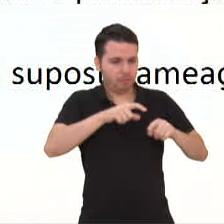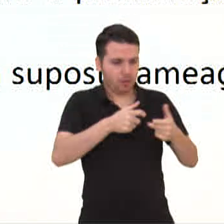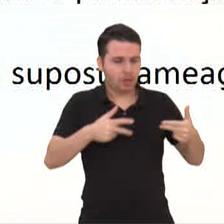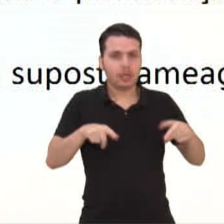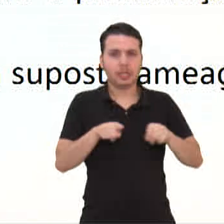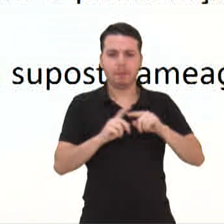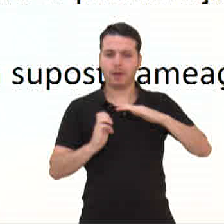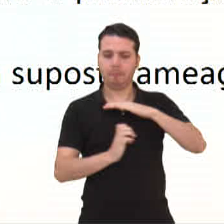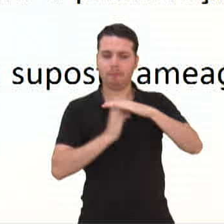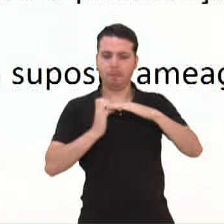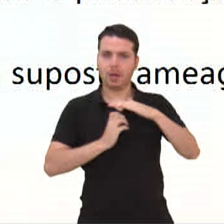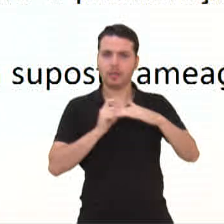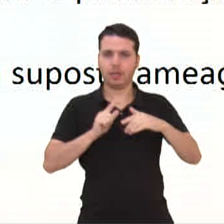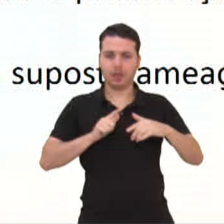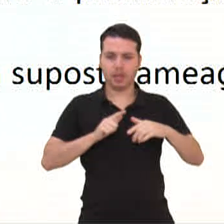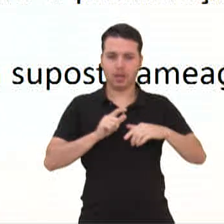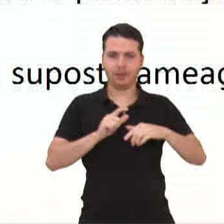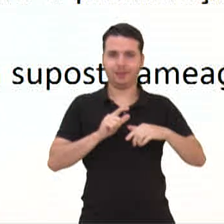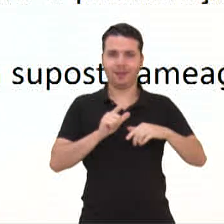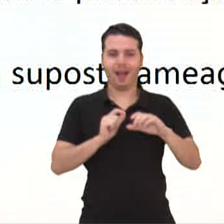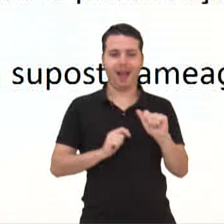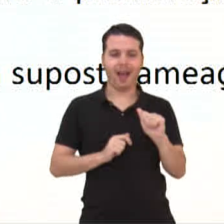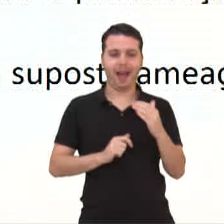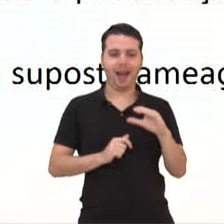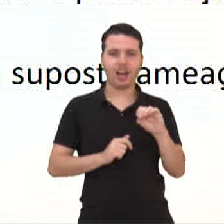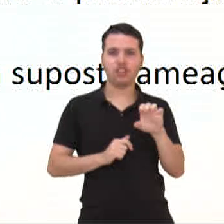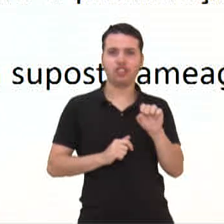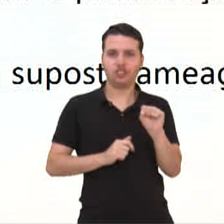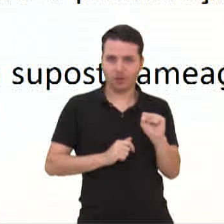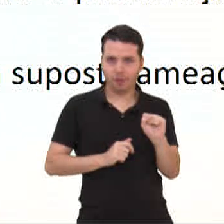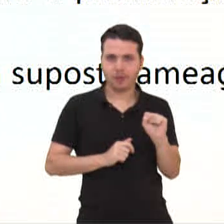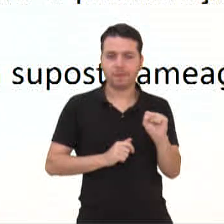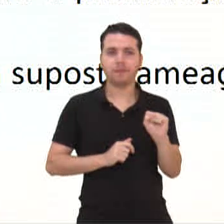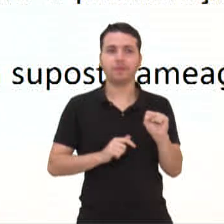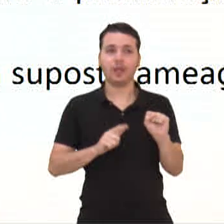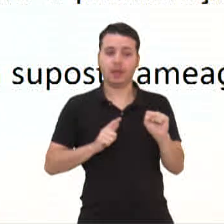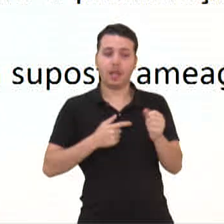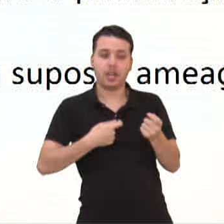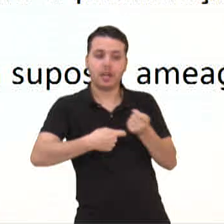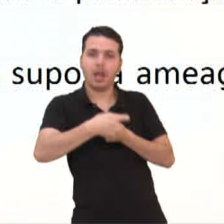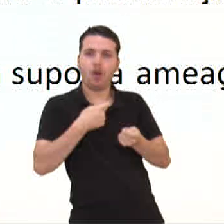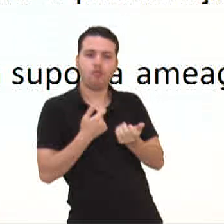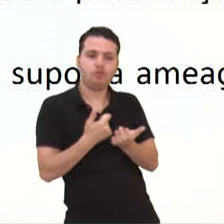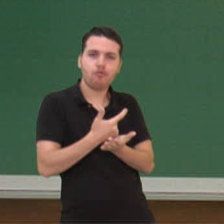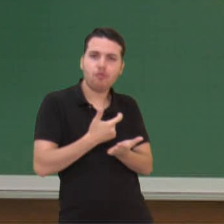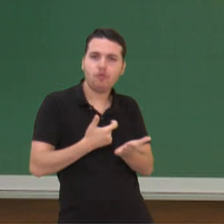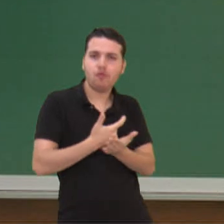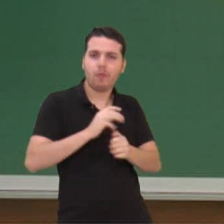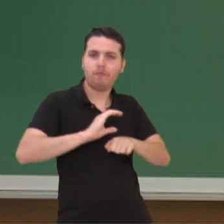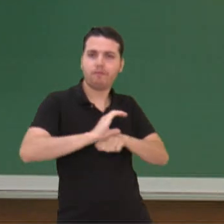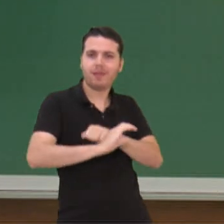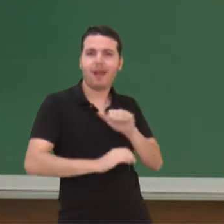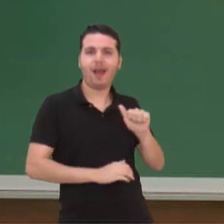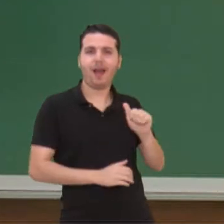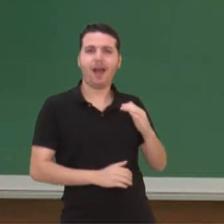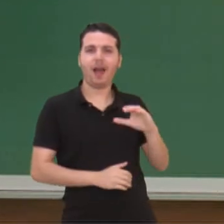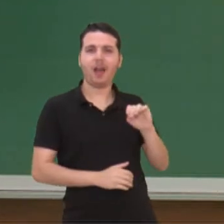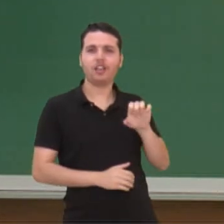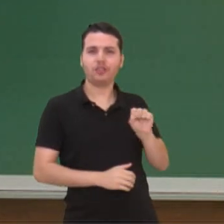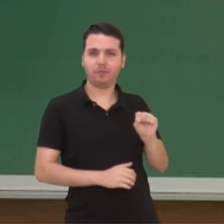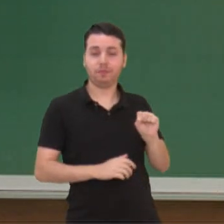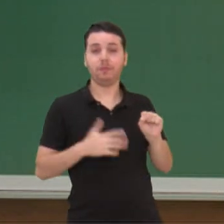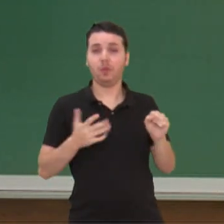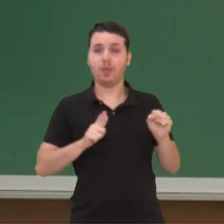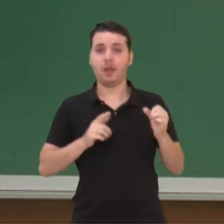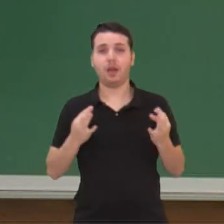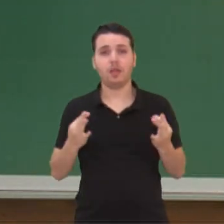grandes empresas tornaram-se mercadorias, sendo também negociadas e valorizadas. Então lembra que aí nós temos a tecnologia,